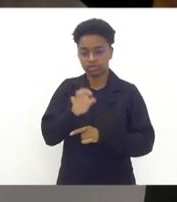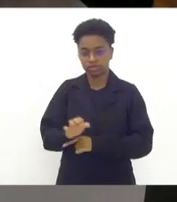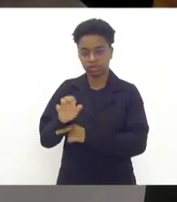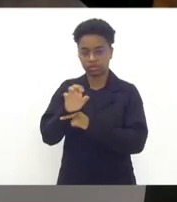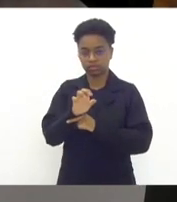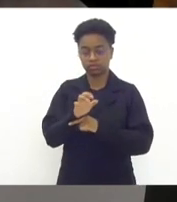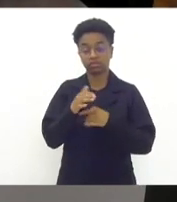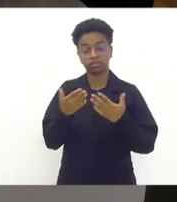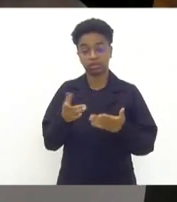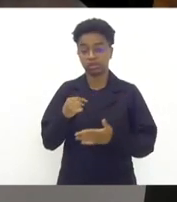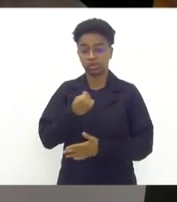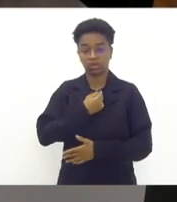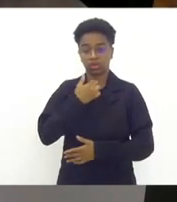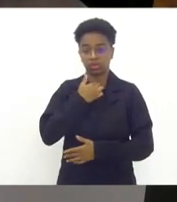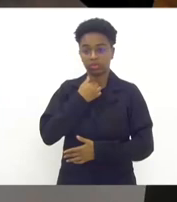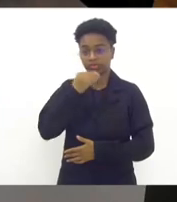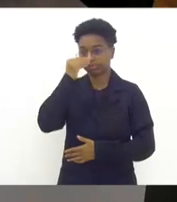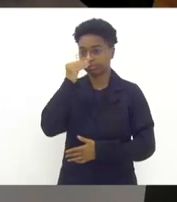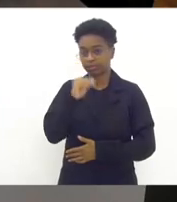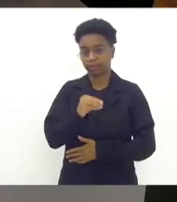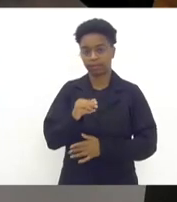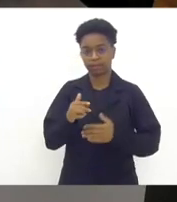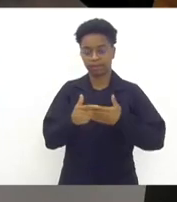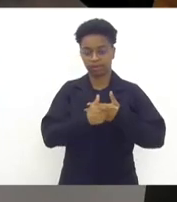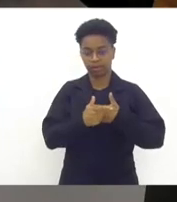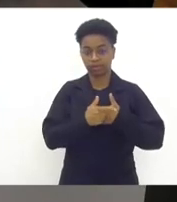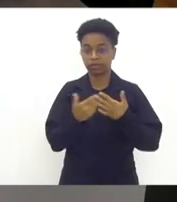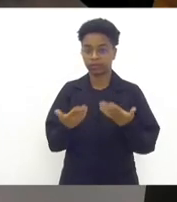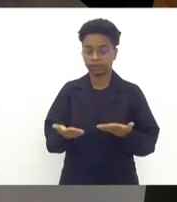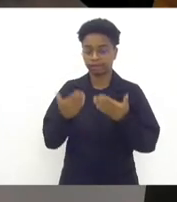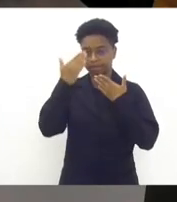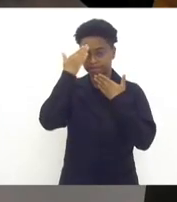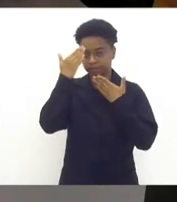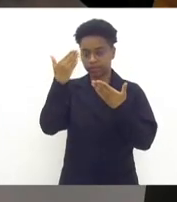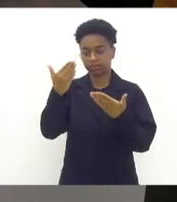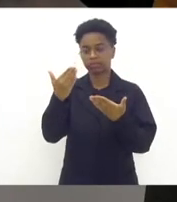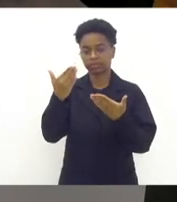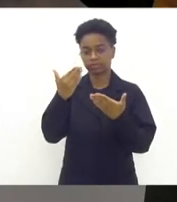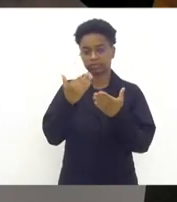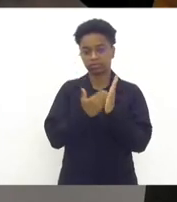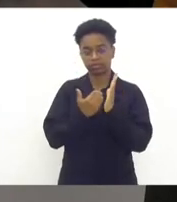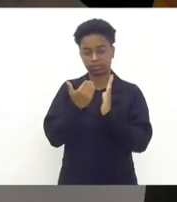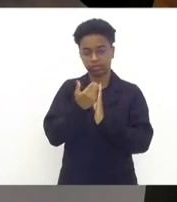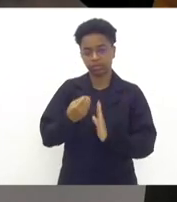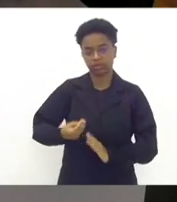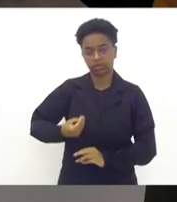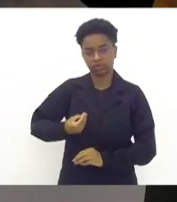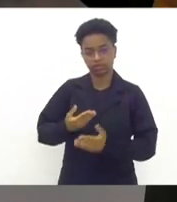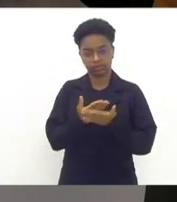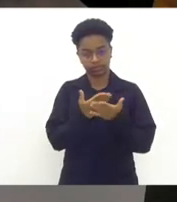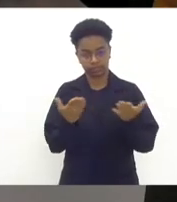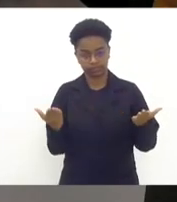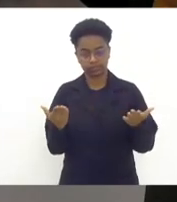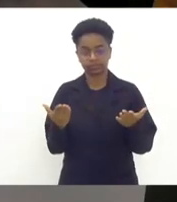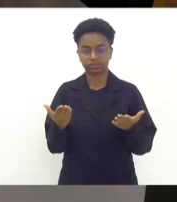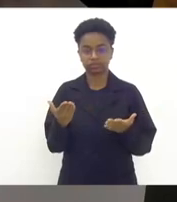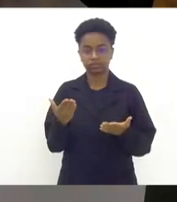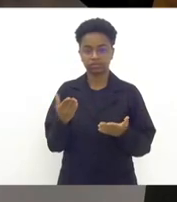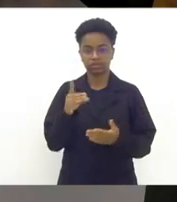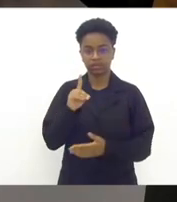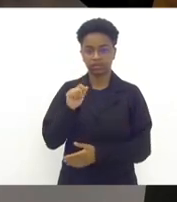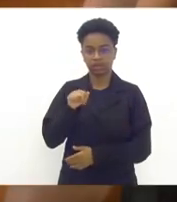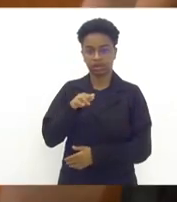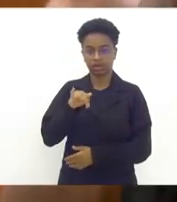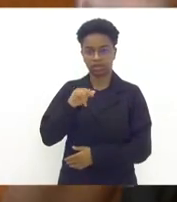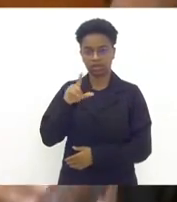E a gente não pode abrir mão desse papel. Então, eu quero agradecer demais a presença dos senhores Danilo